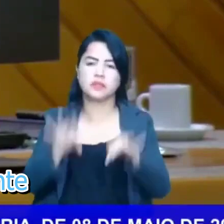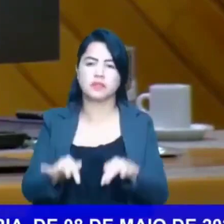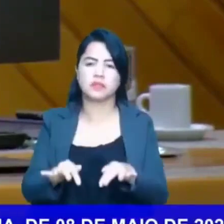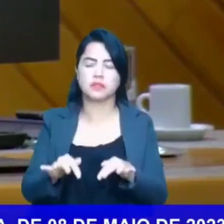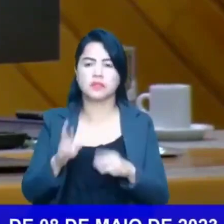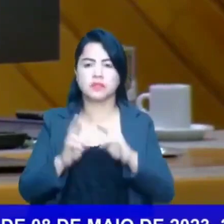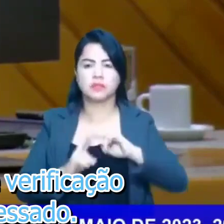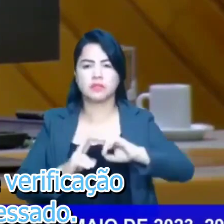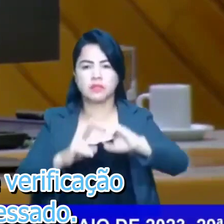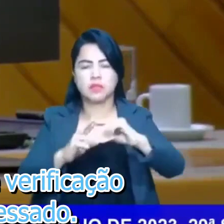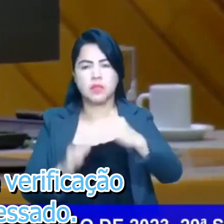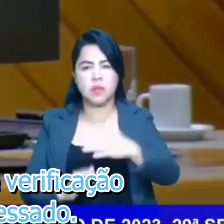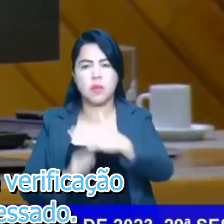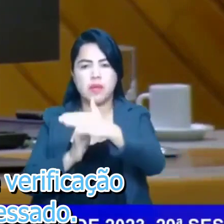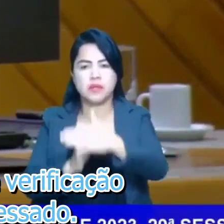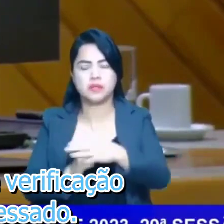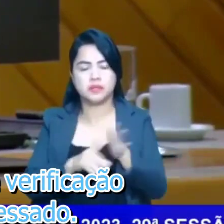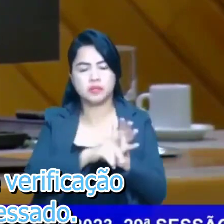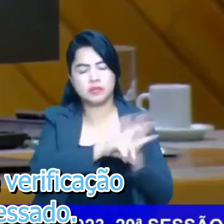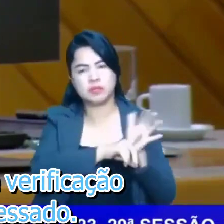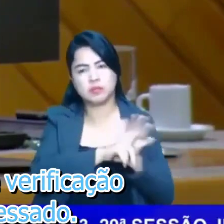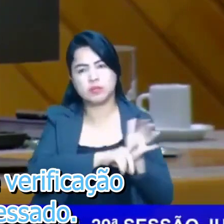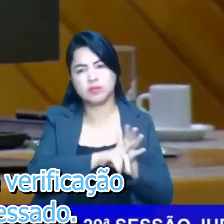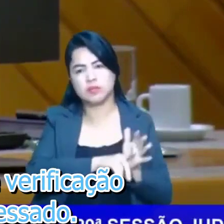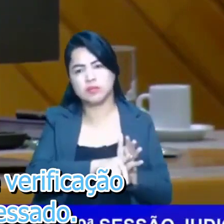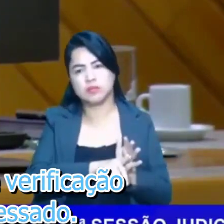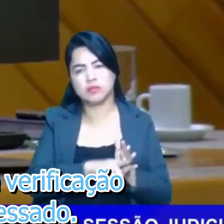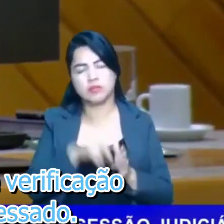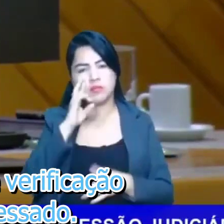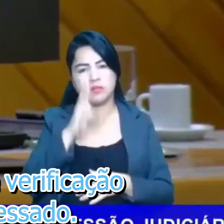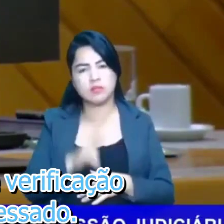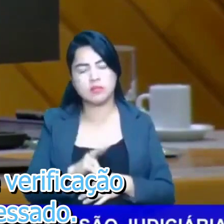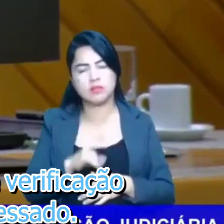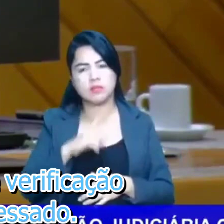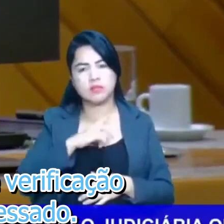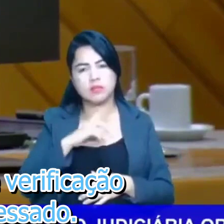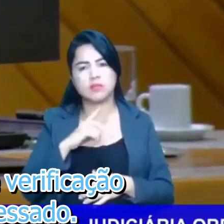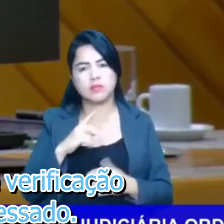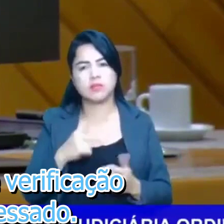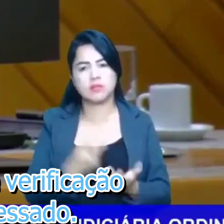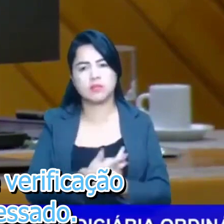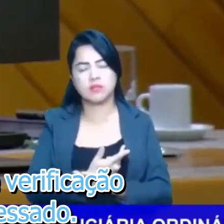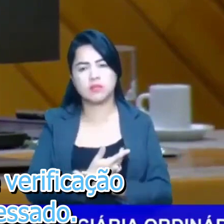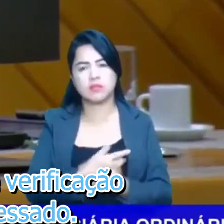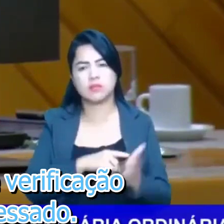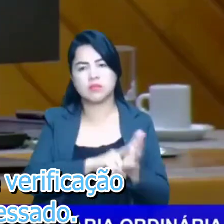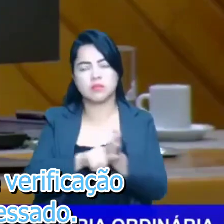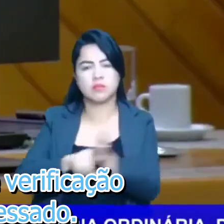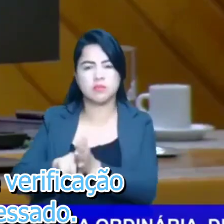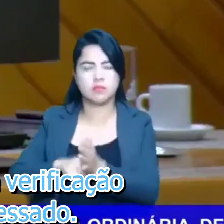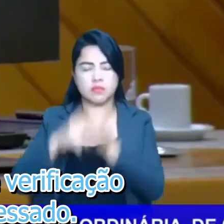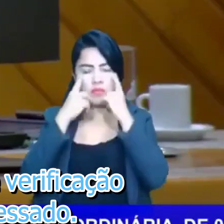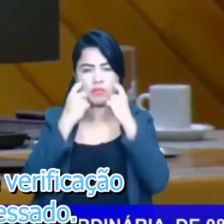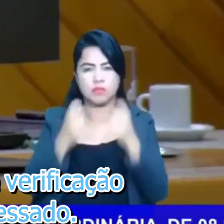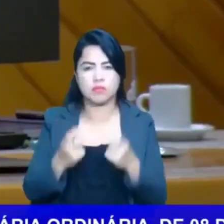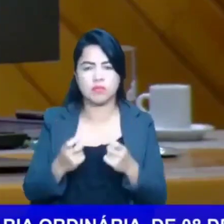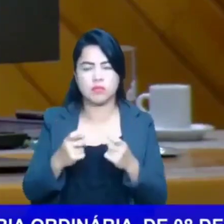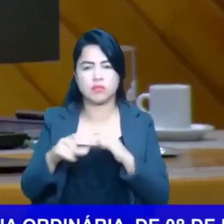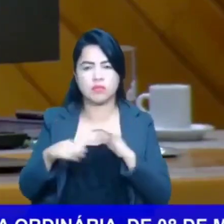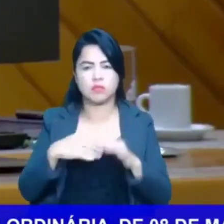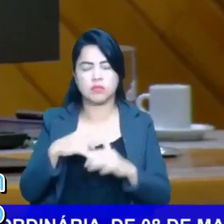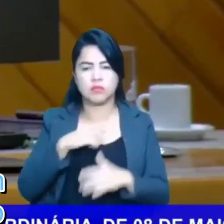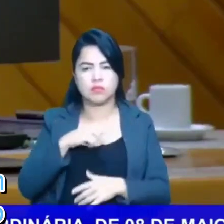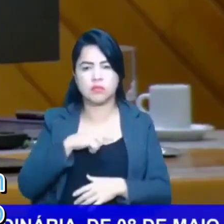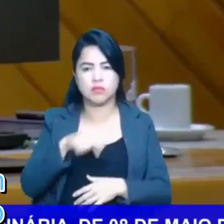que representou empecilho para a realização da fiscalização e verificação da regularidade na movimentação financeira do interessado. Não